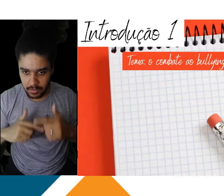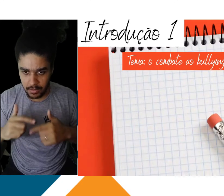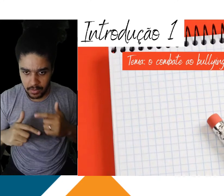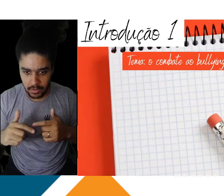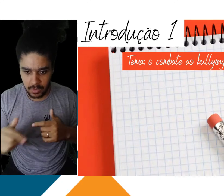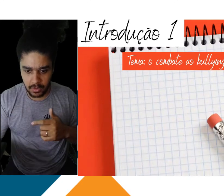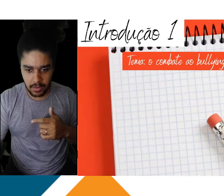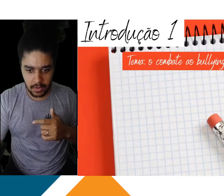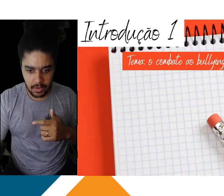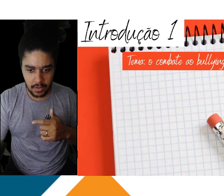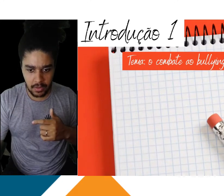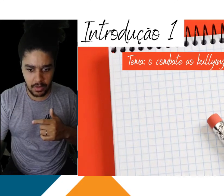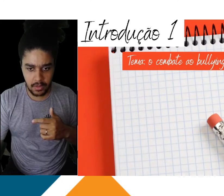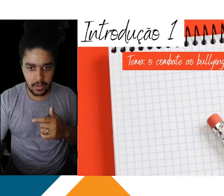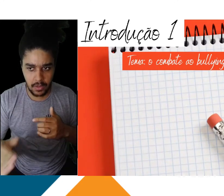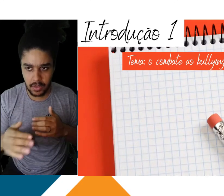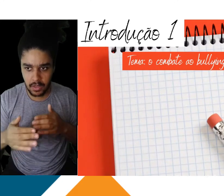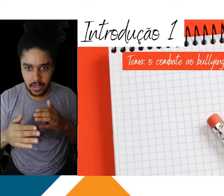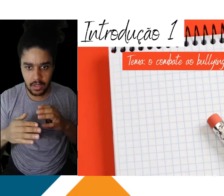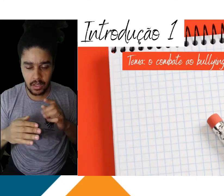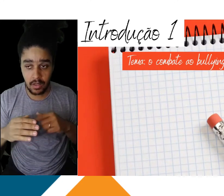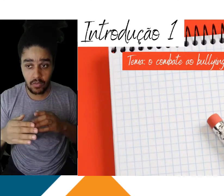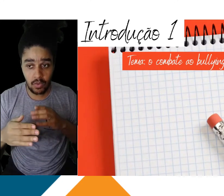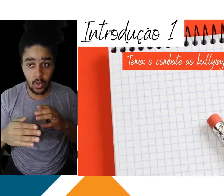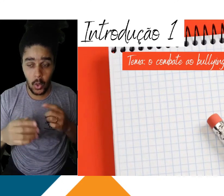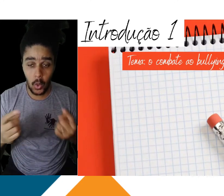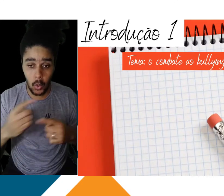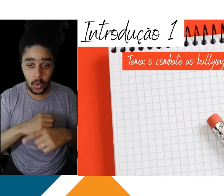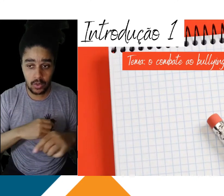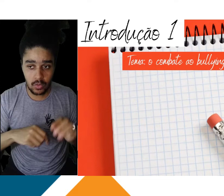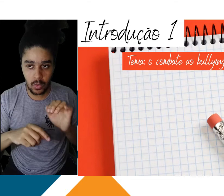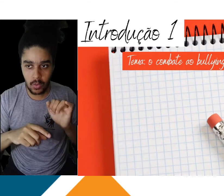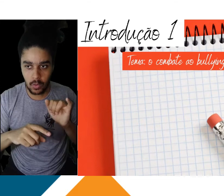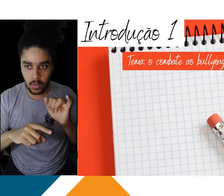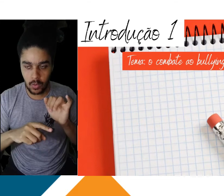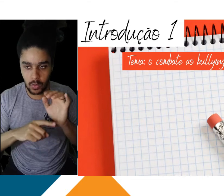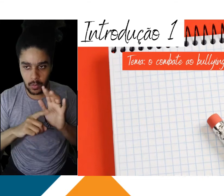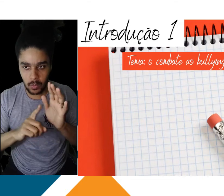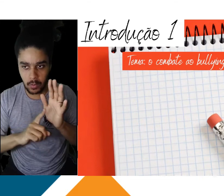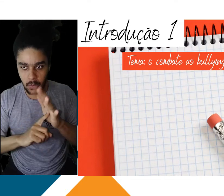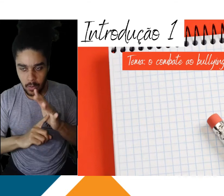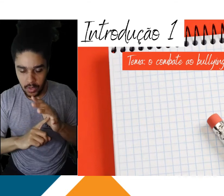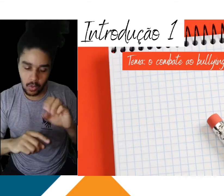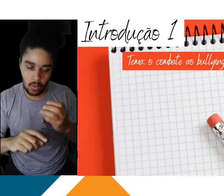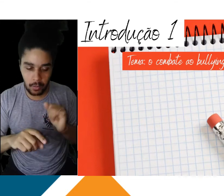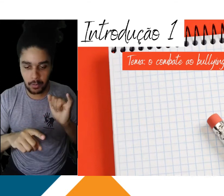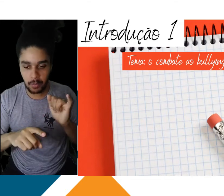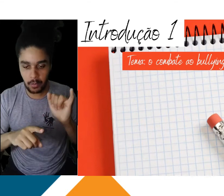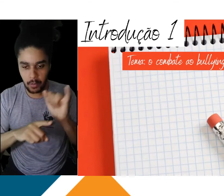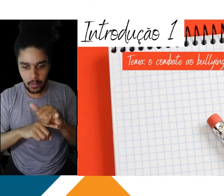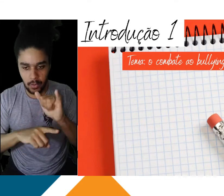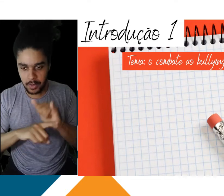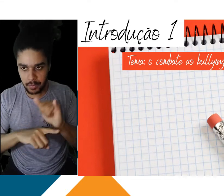tema é o seguinte: o combate ao bullying no Brasil. Este é o nosso primeiro tema. E qual vai ser a dinâmica? Vai ser o seguinte: vou mostrar o parágrafo para